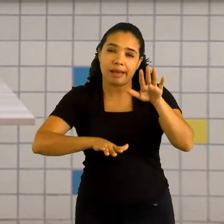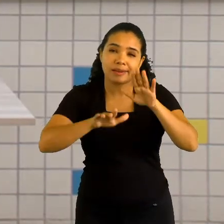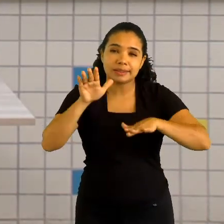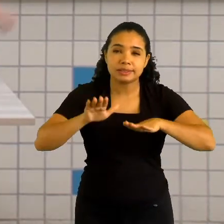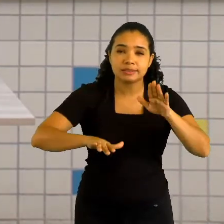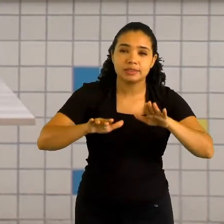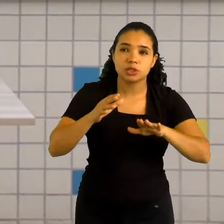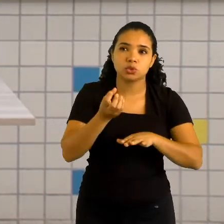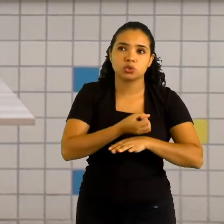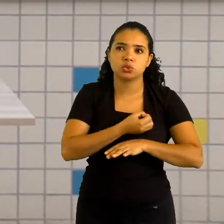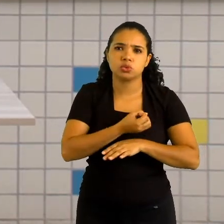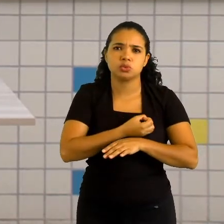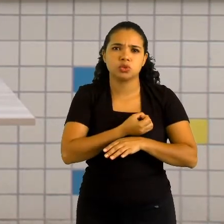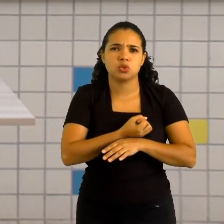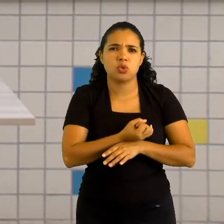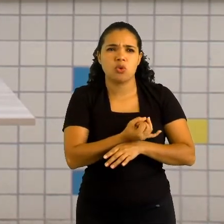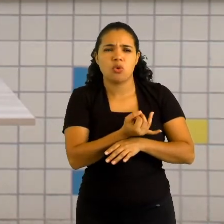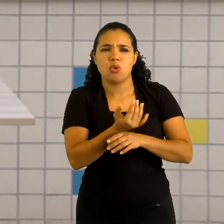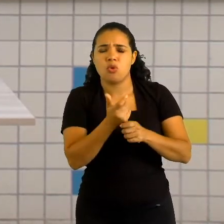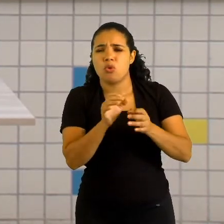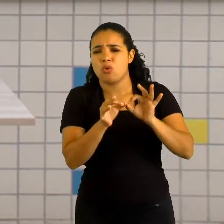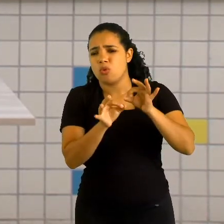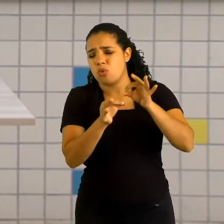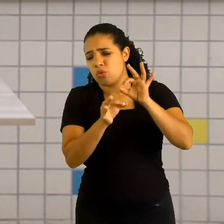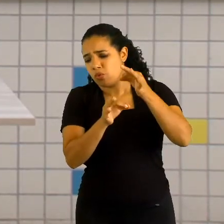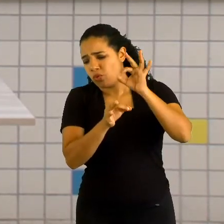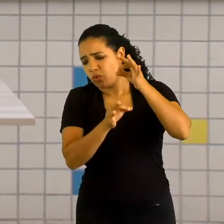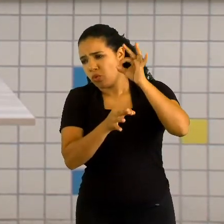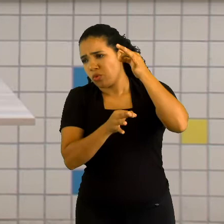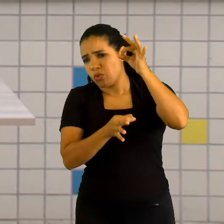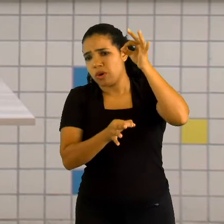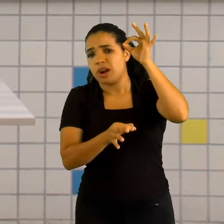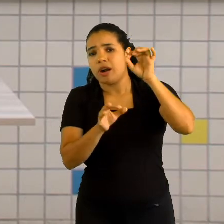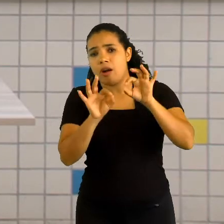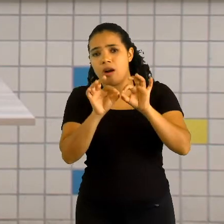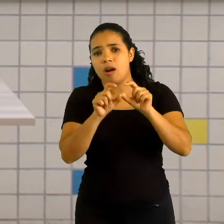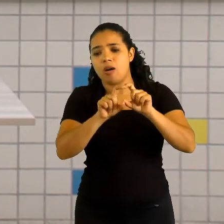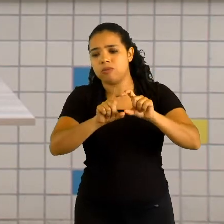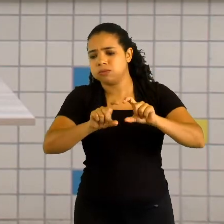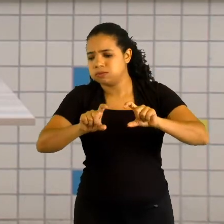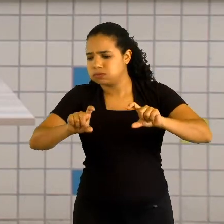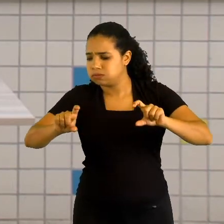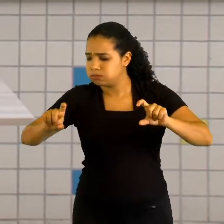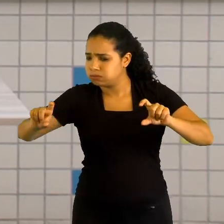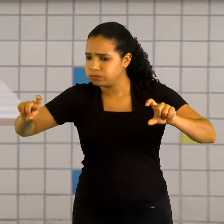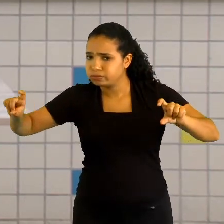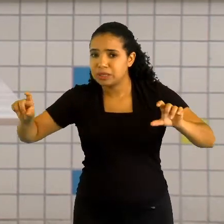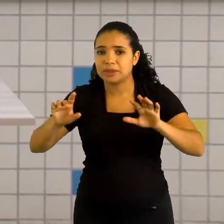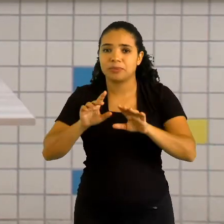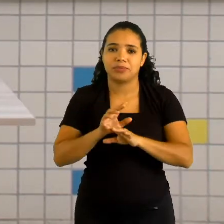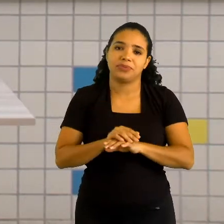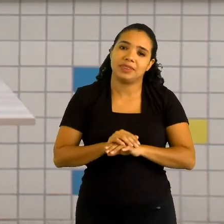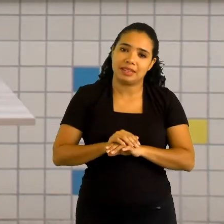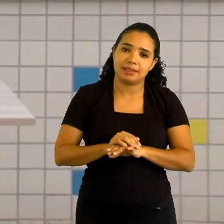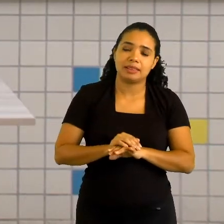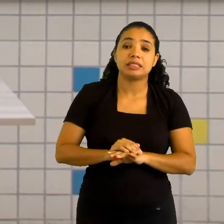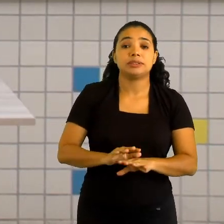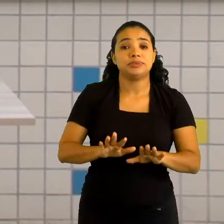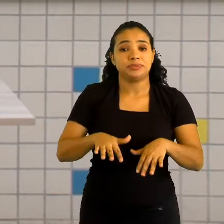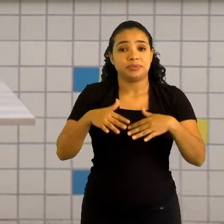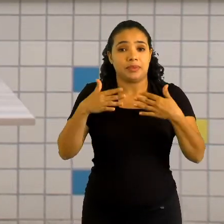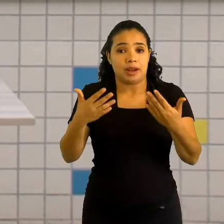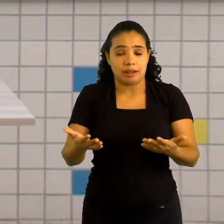uns números muito grandes, com mais de 1 algarismos, né? Eu mostrei exemplos de apenas 1 algarismo para vocês, né? Mas